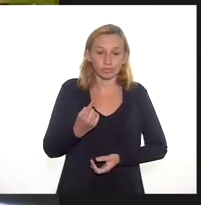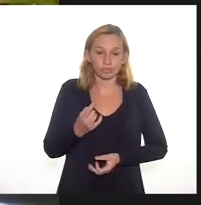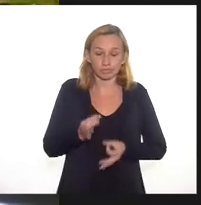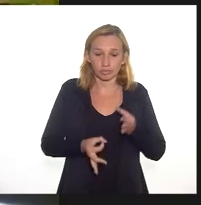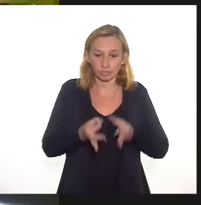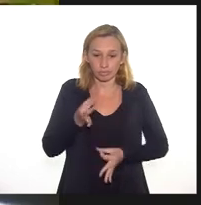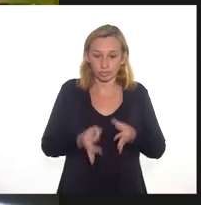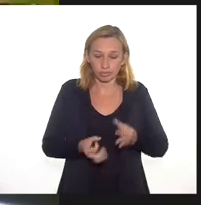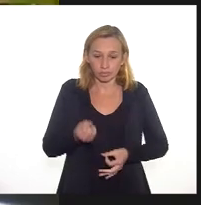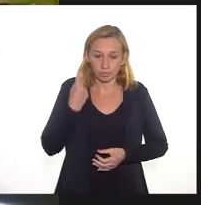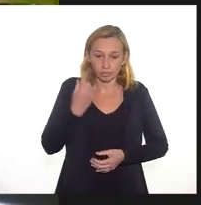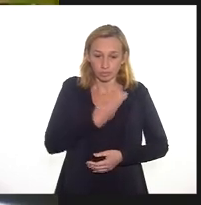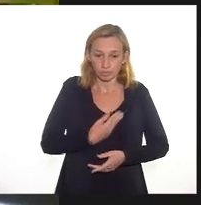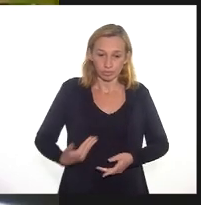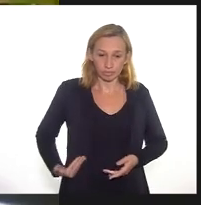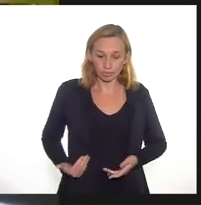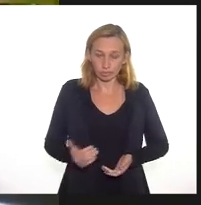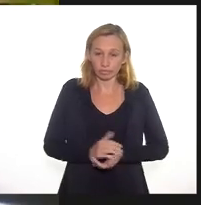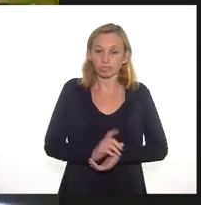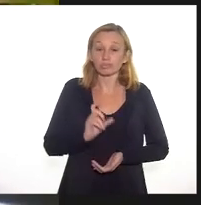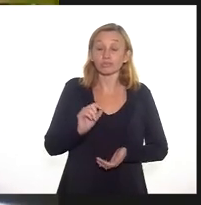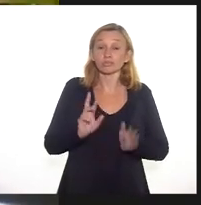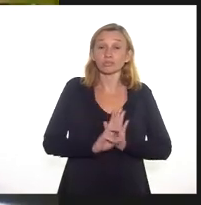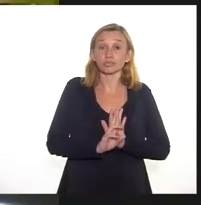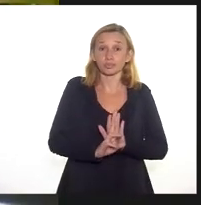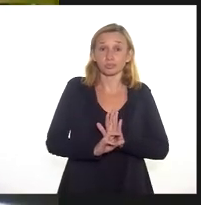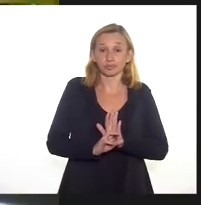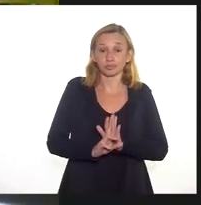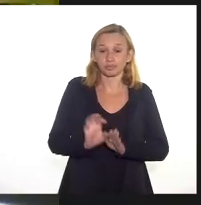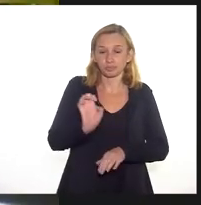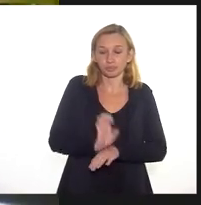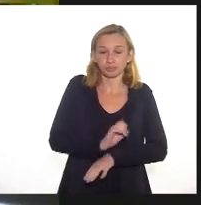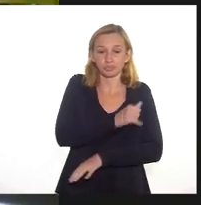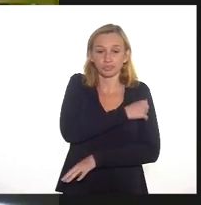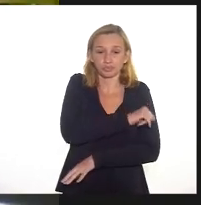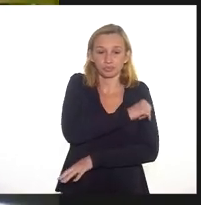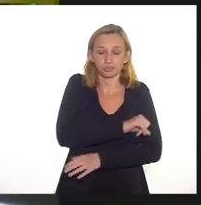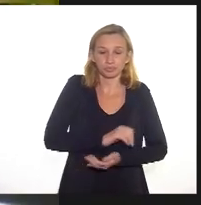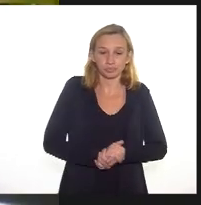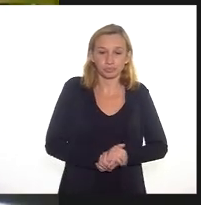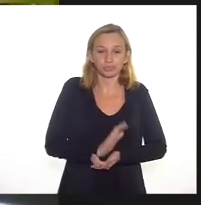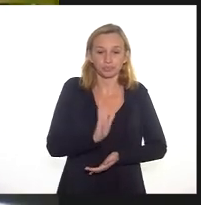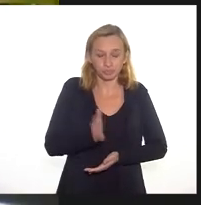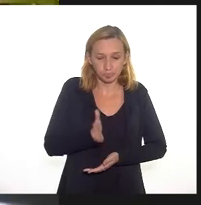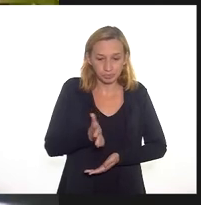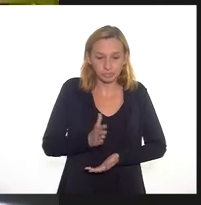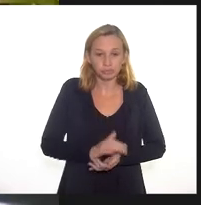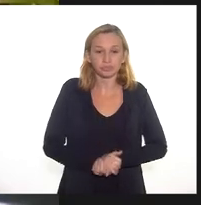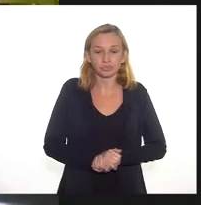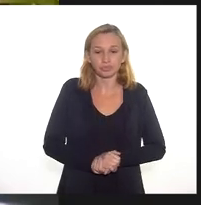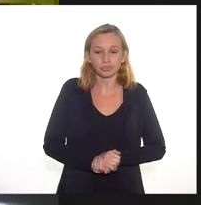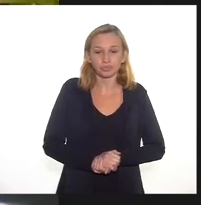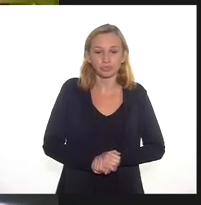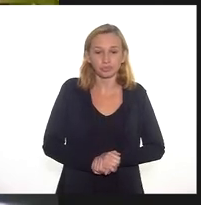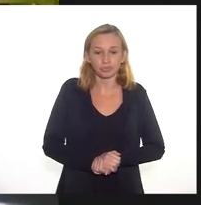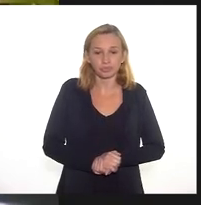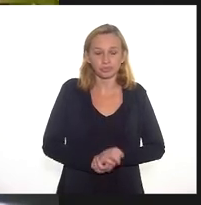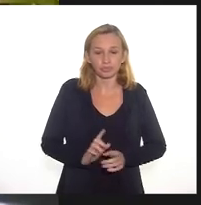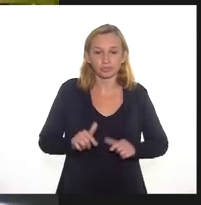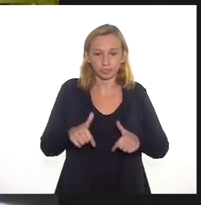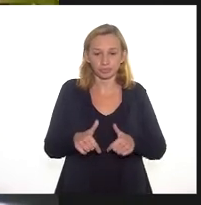agora ex-governador. O que, que isso representa para o Estado do Rio de Janeiro, que já decorre aí de uma